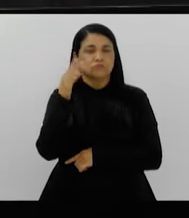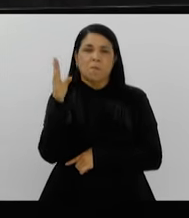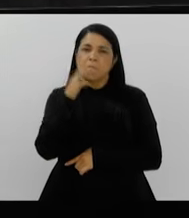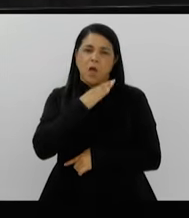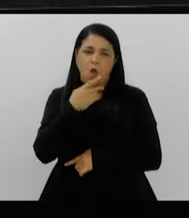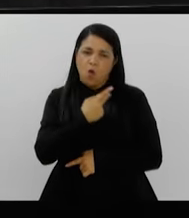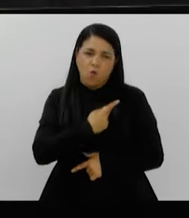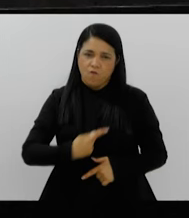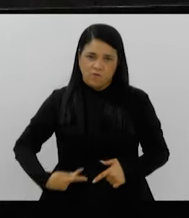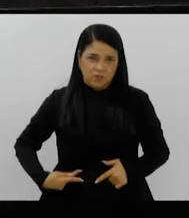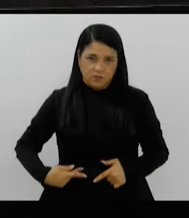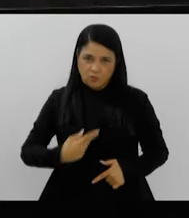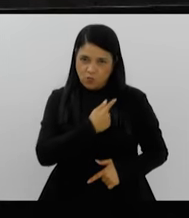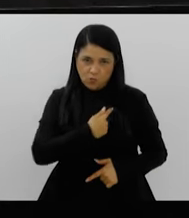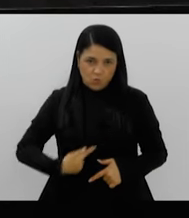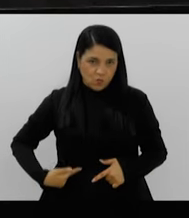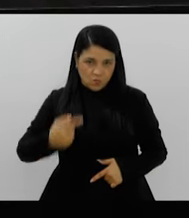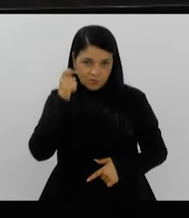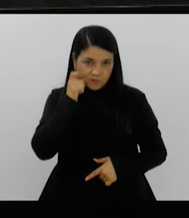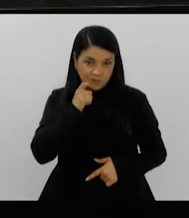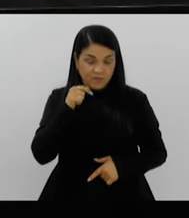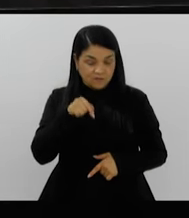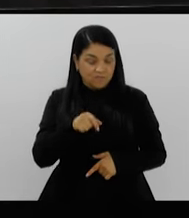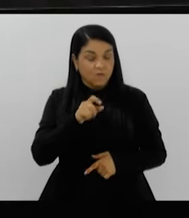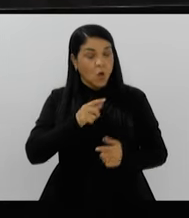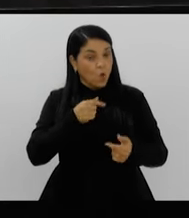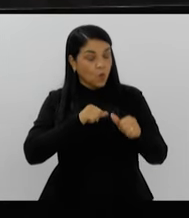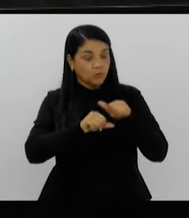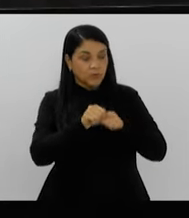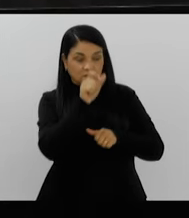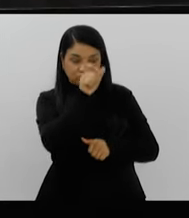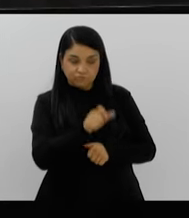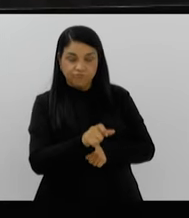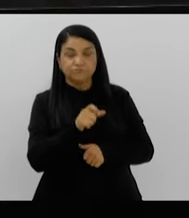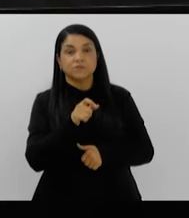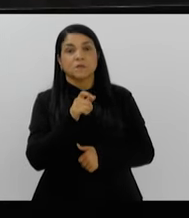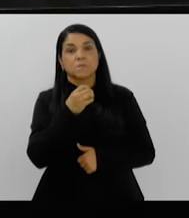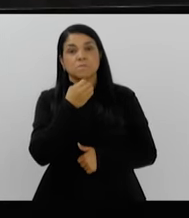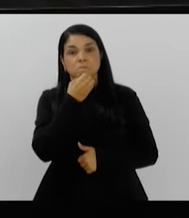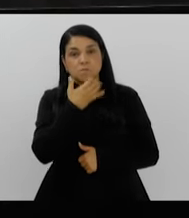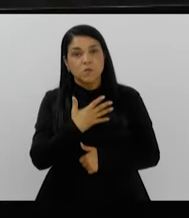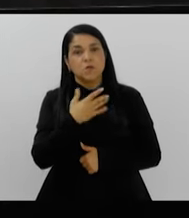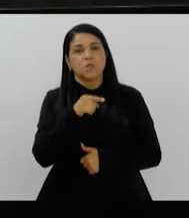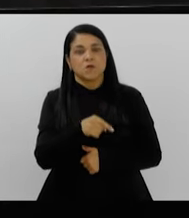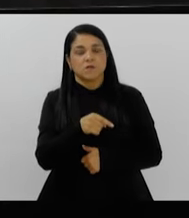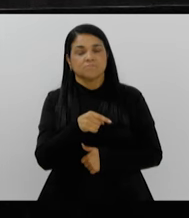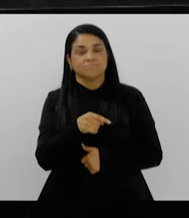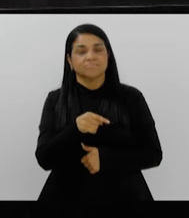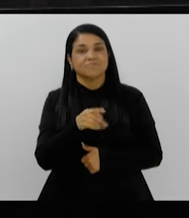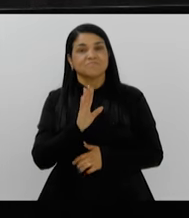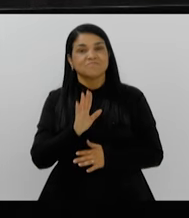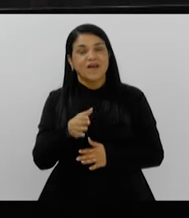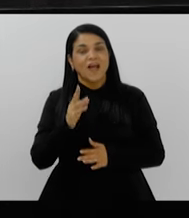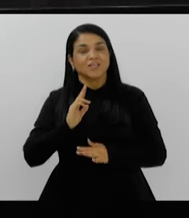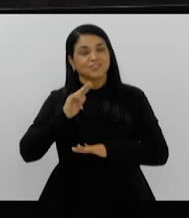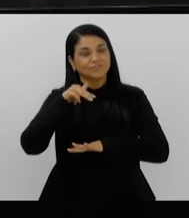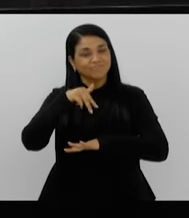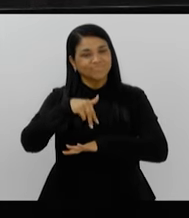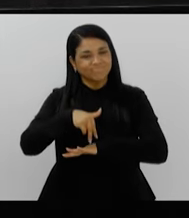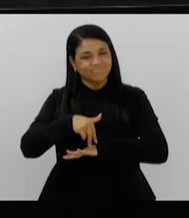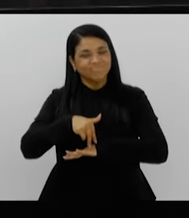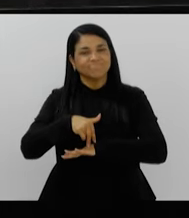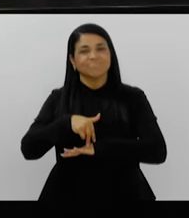contrário, governador, ele é uma pessoa boa, querida, mas já estive aqui por